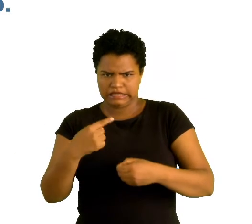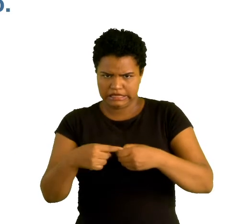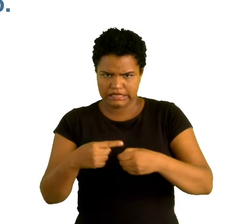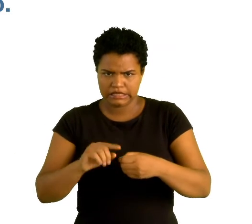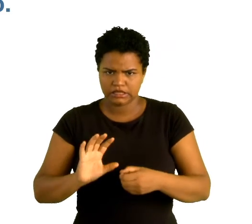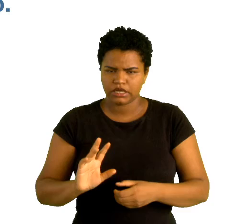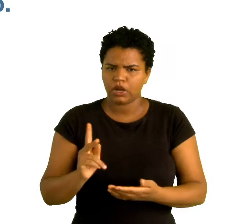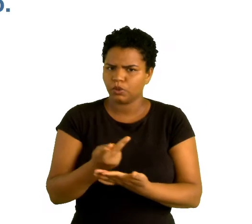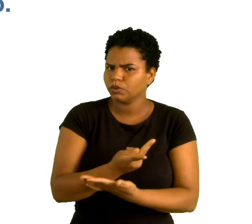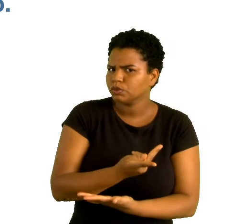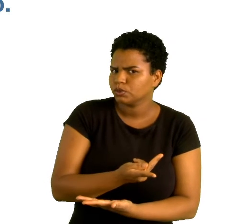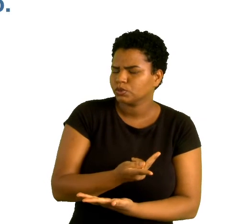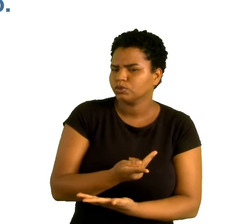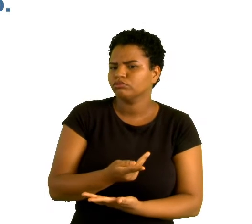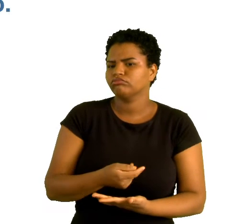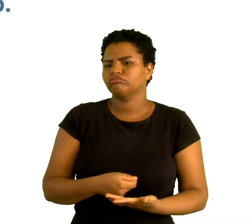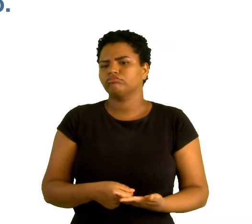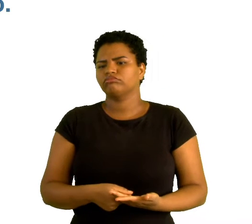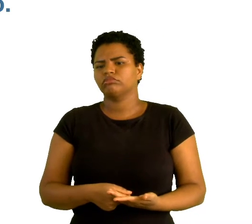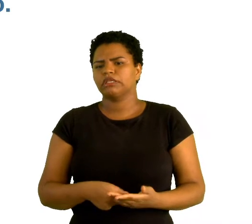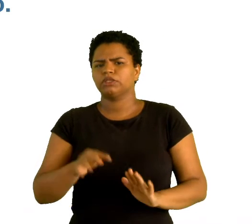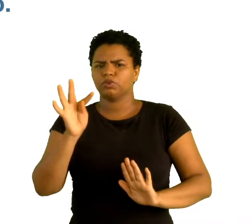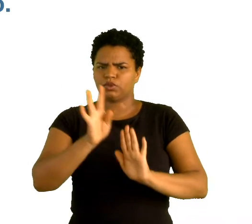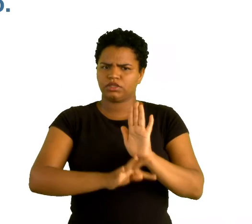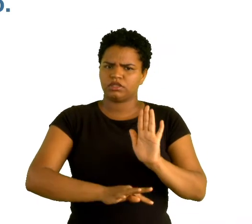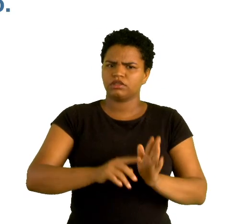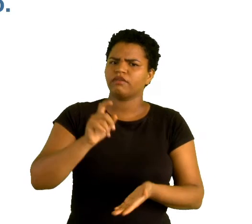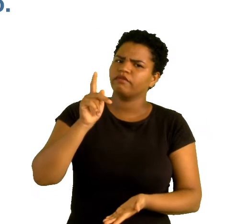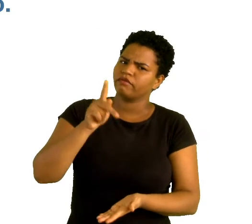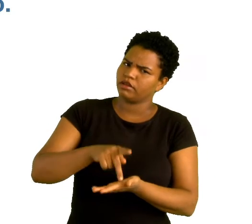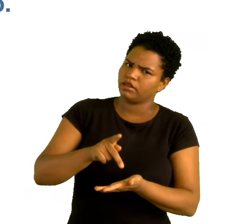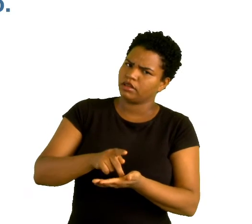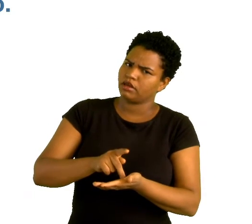No texto, isso é verdadeiro ou falso?